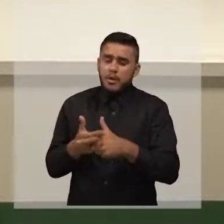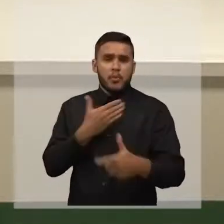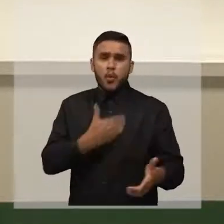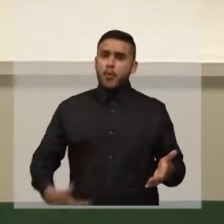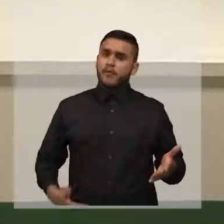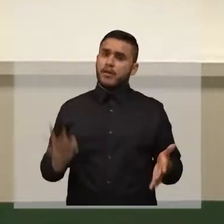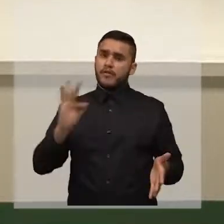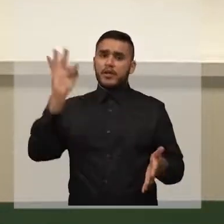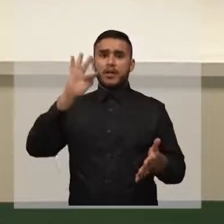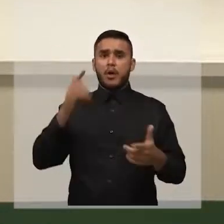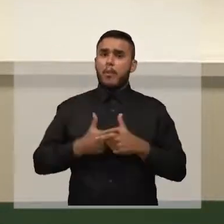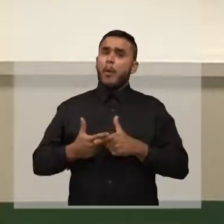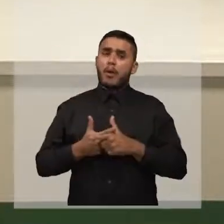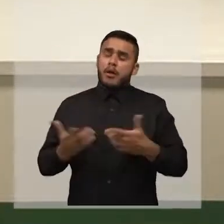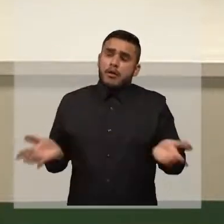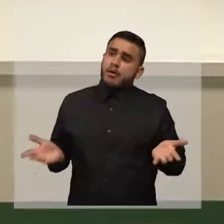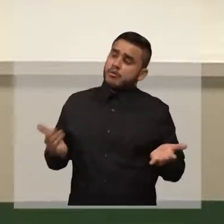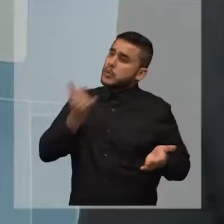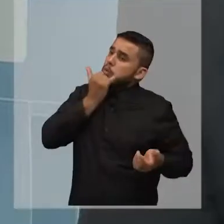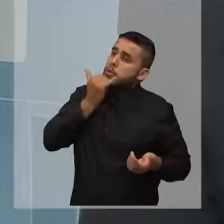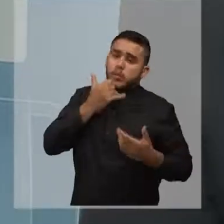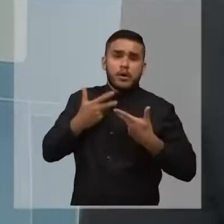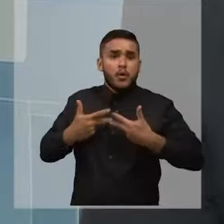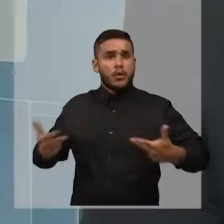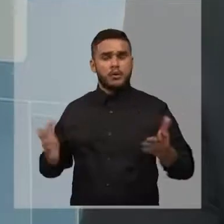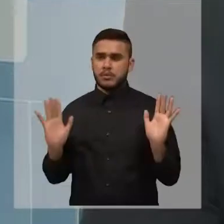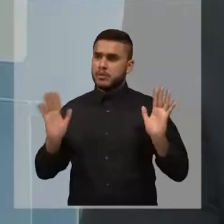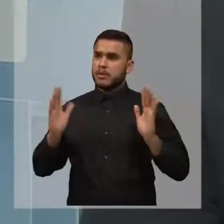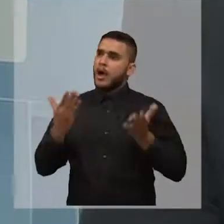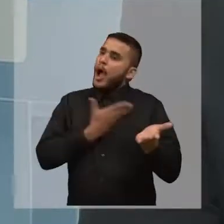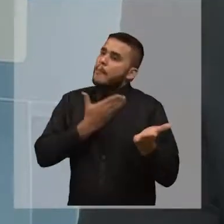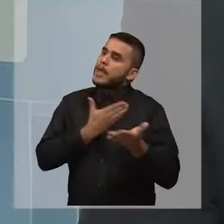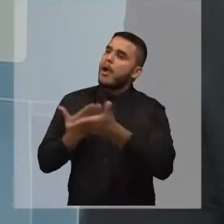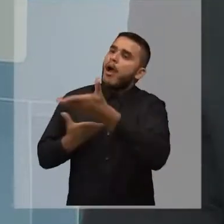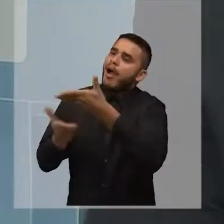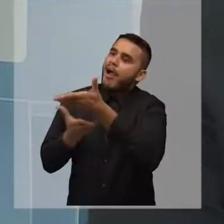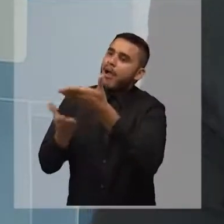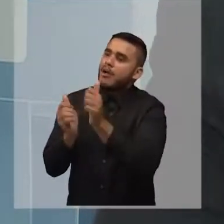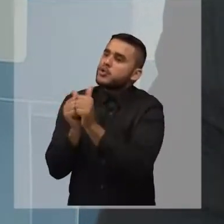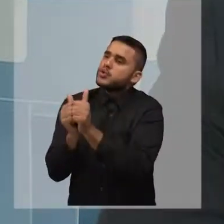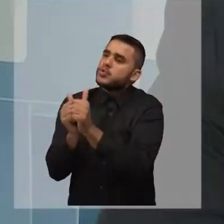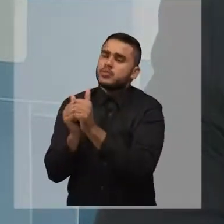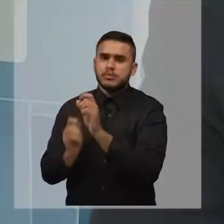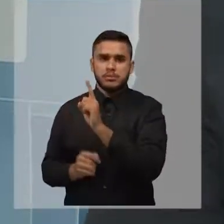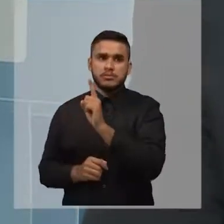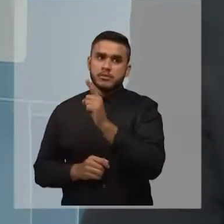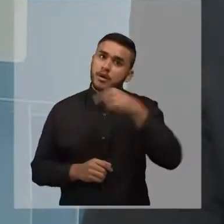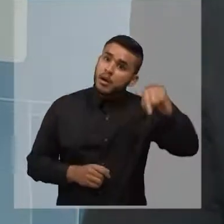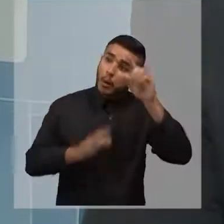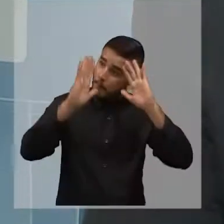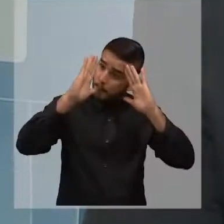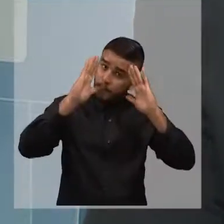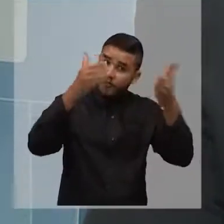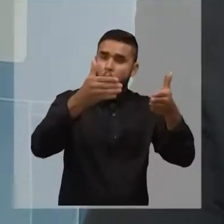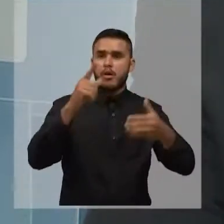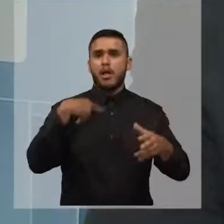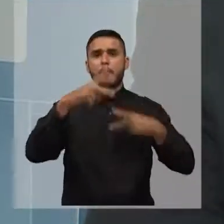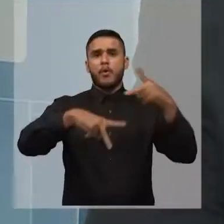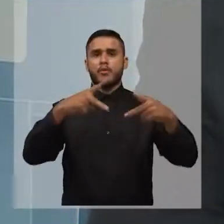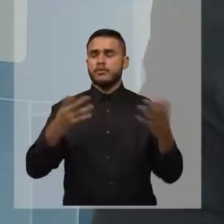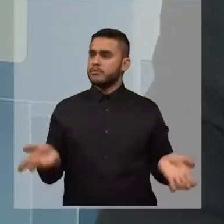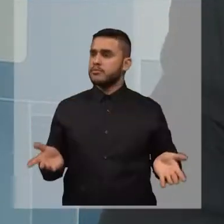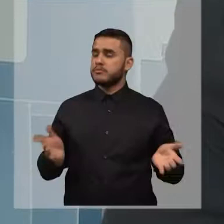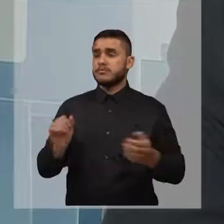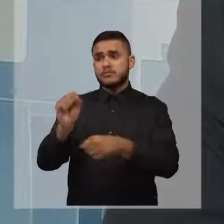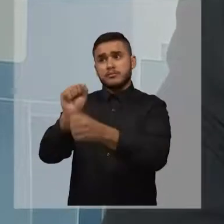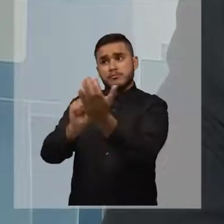queimando o governo. O povo brasileiro é maior do que a minha amizade e a sua, e eu preciso que isso seja investigado, vou